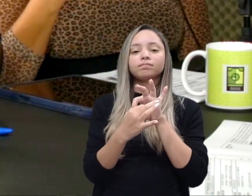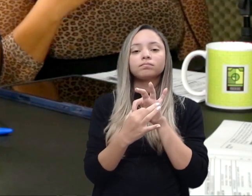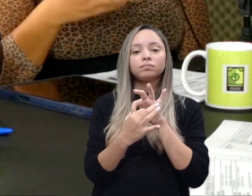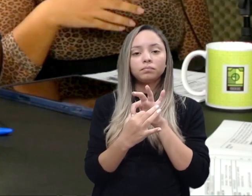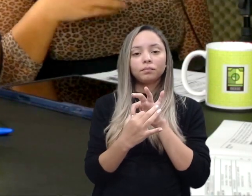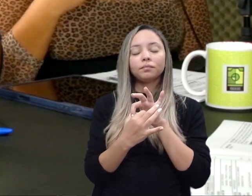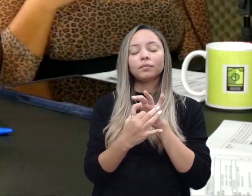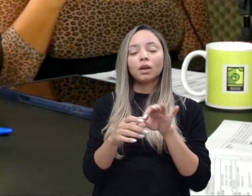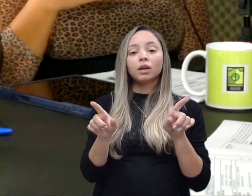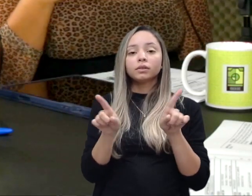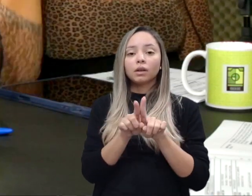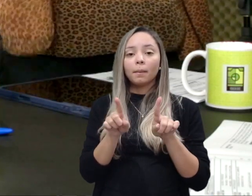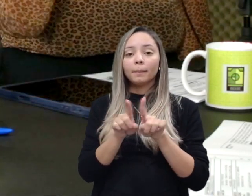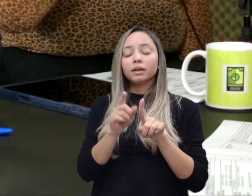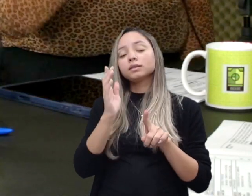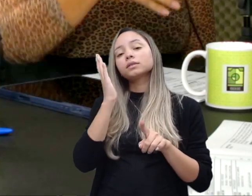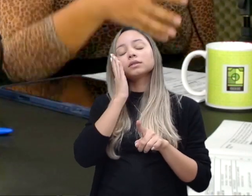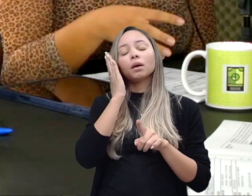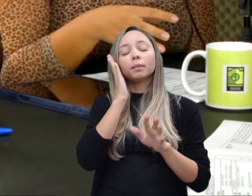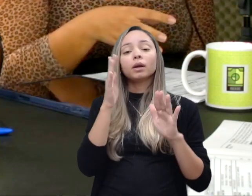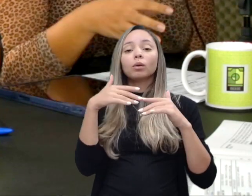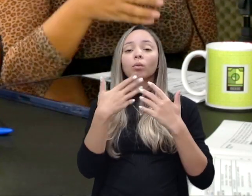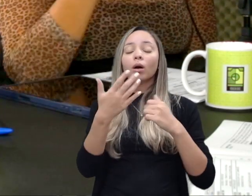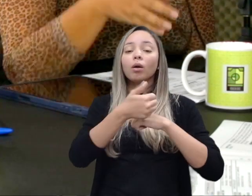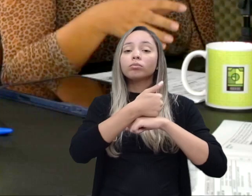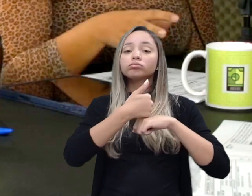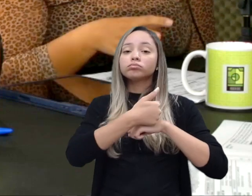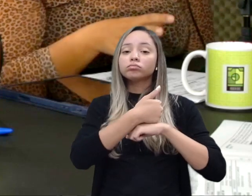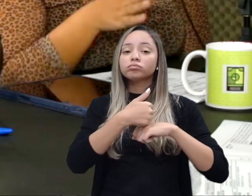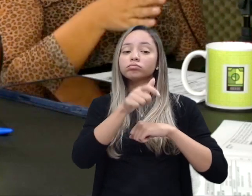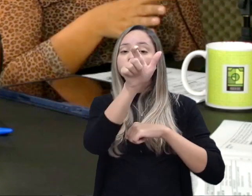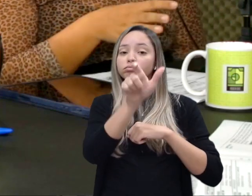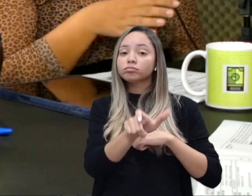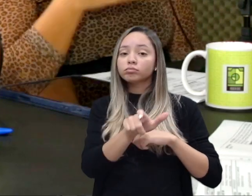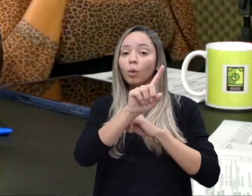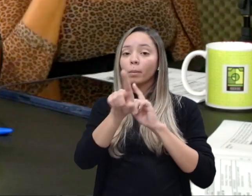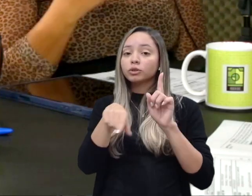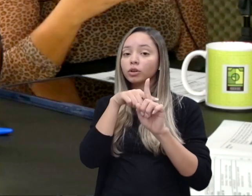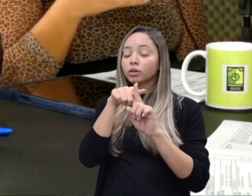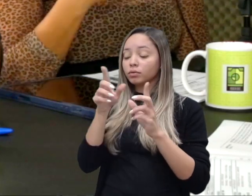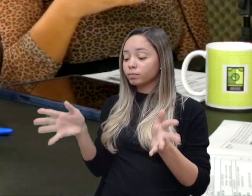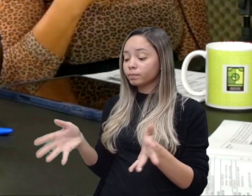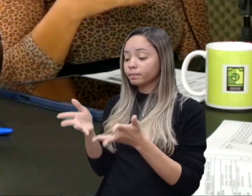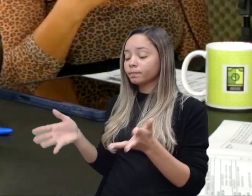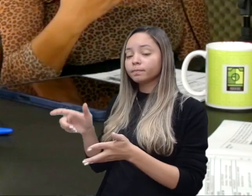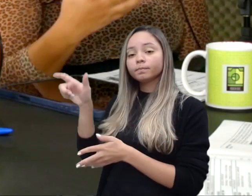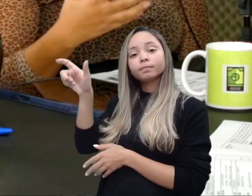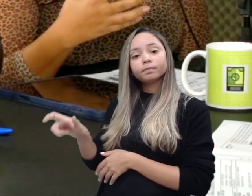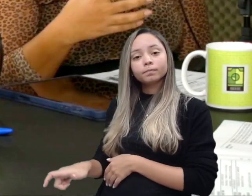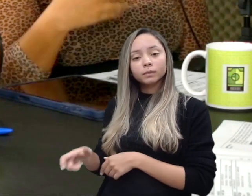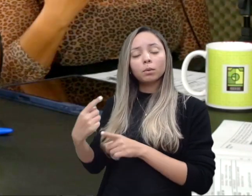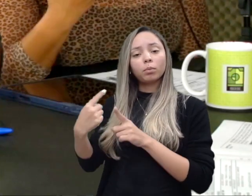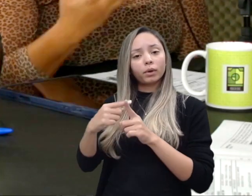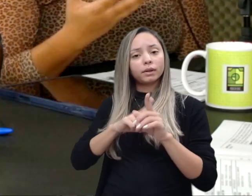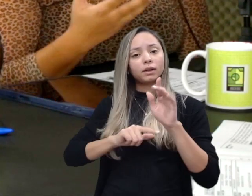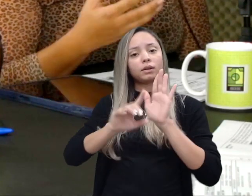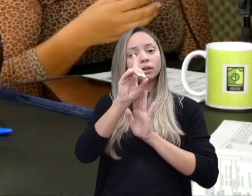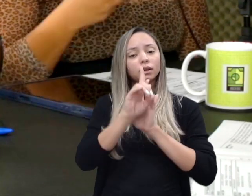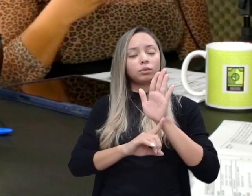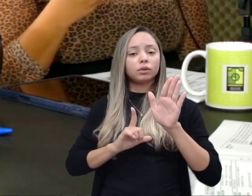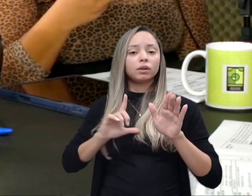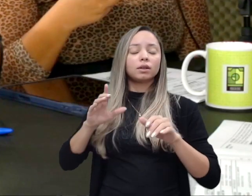as expertises em prol daquele sujeitinho ali que está ali, né, que ele está no direito dele de ter